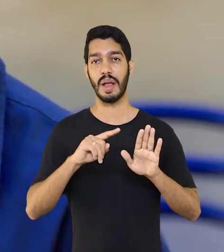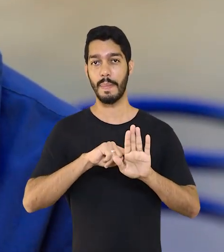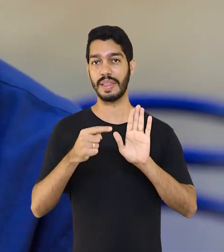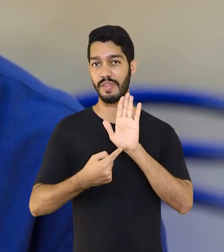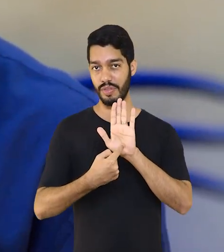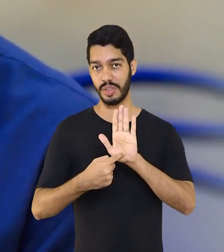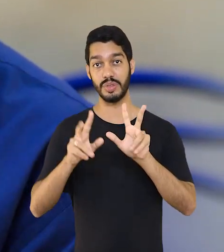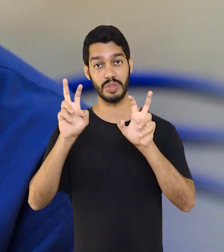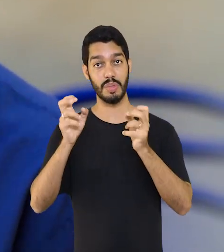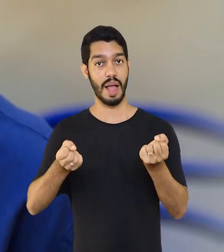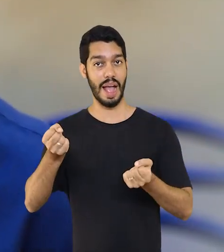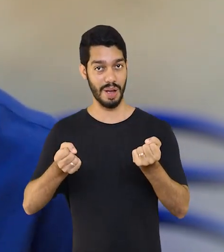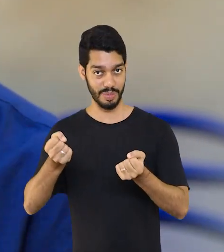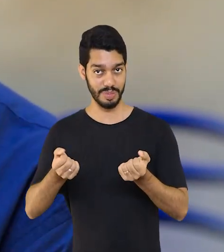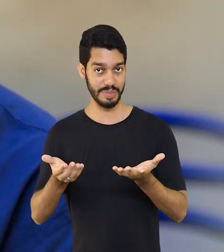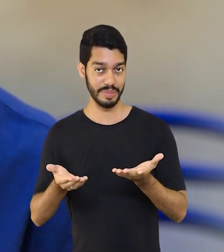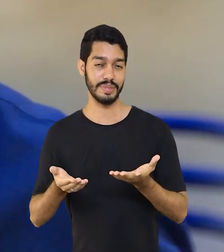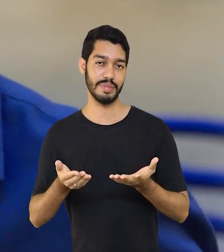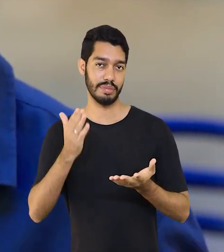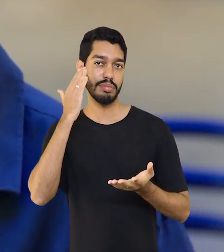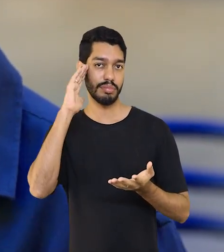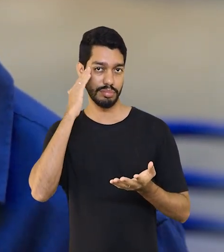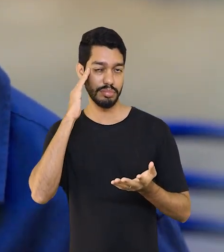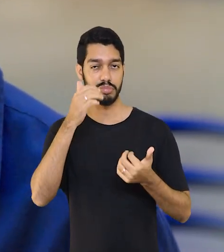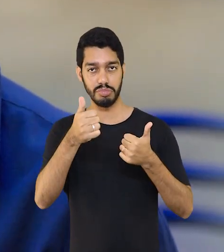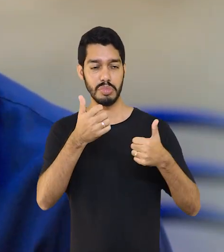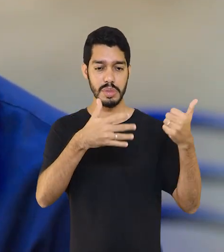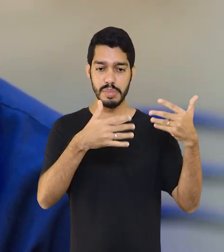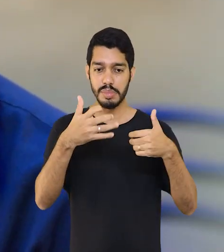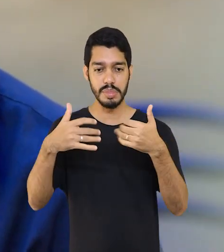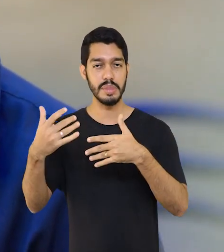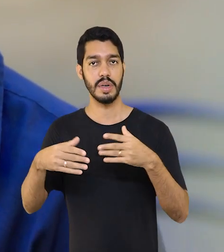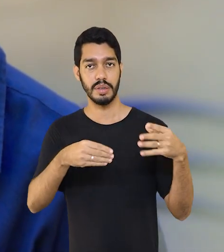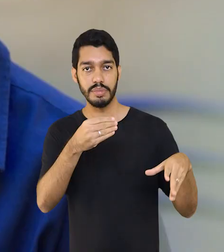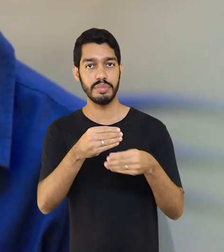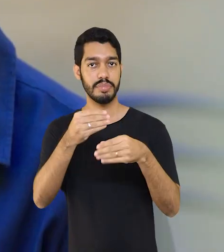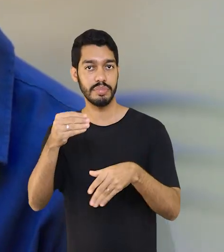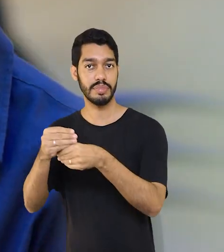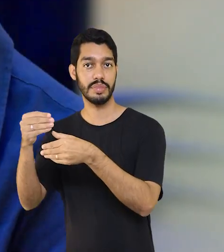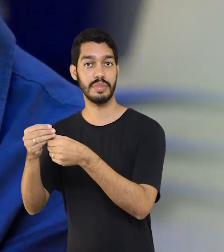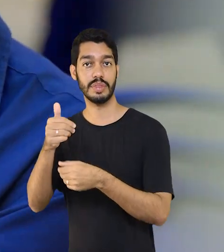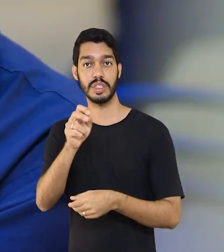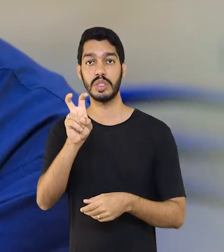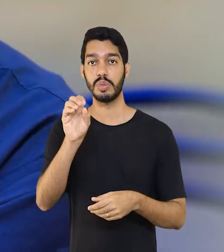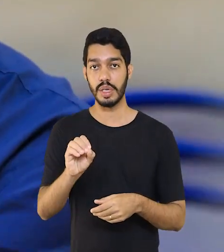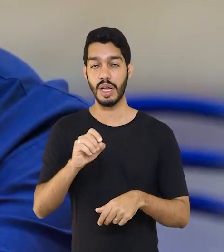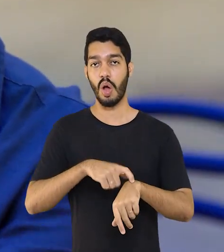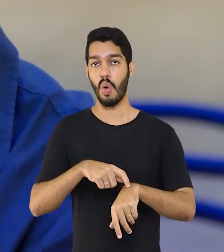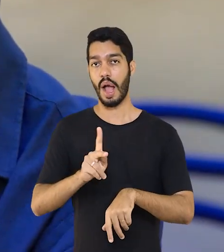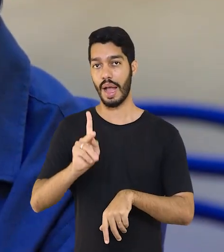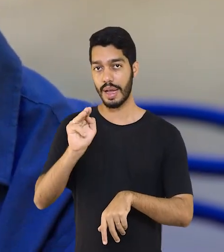a metáfora que vocês trouxeram do carro, né, eu acho que acabou permeando todas as falas. Do carro a 150 km